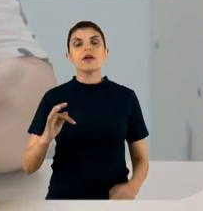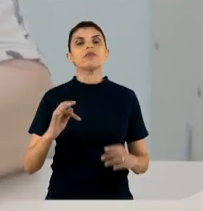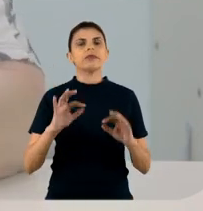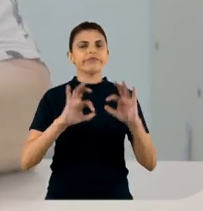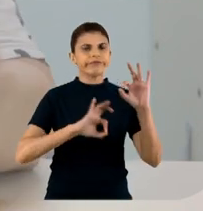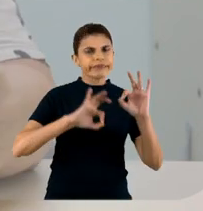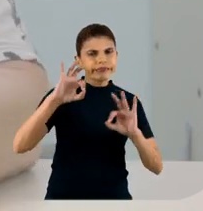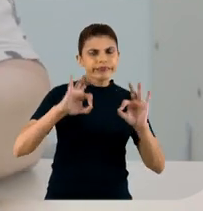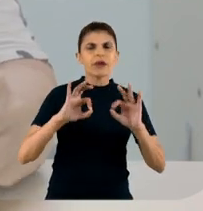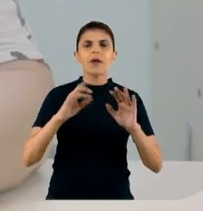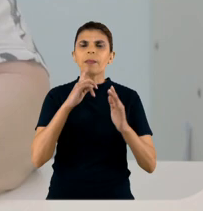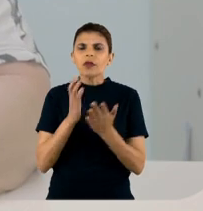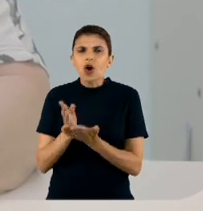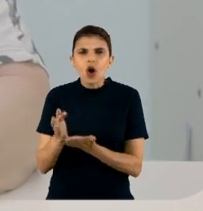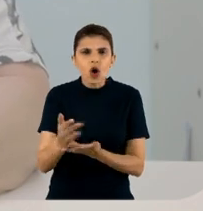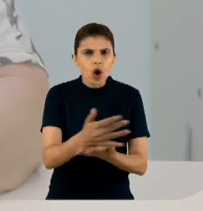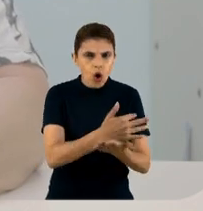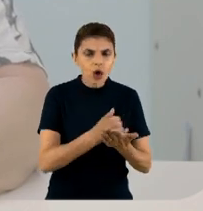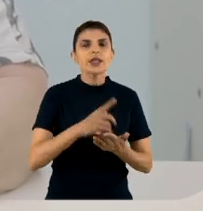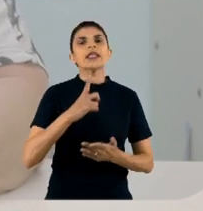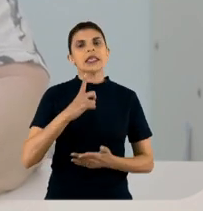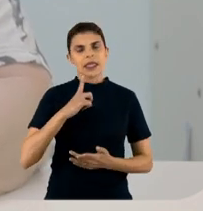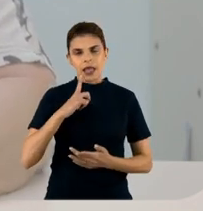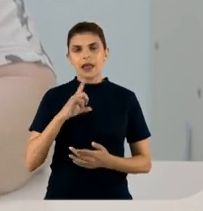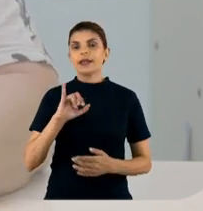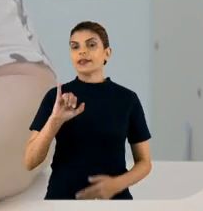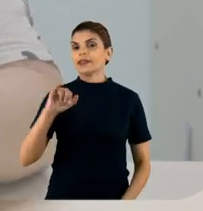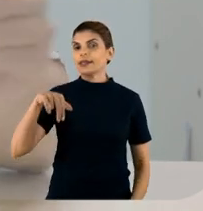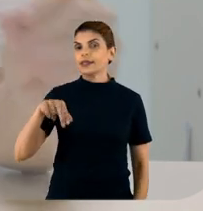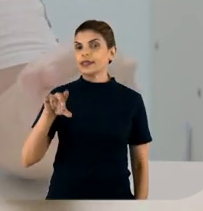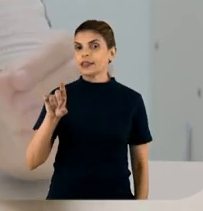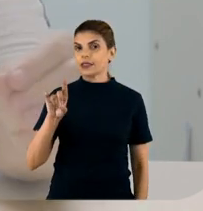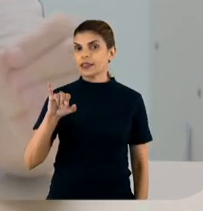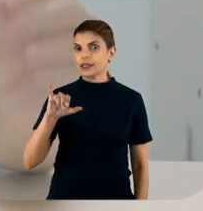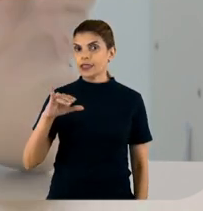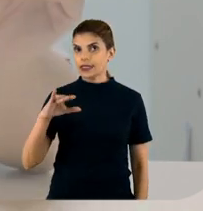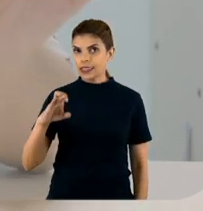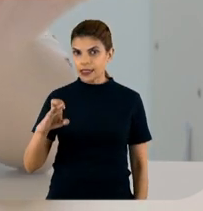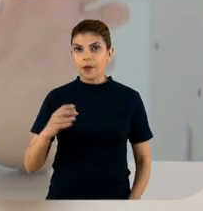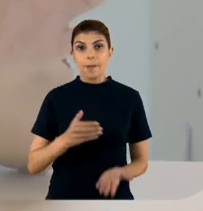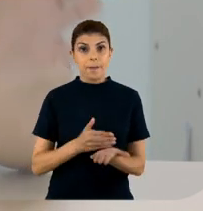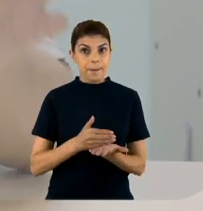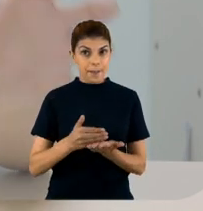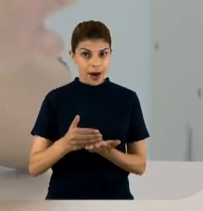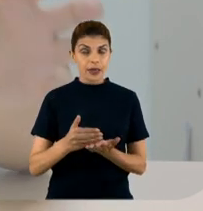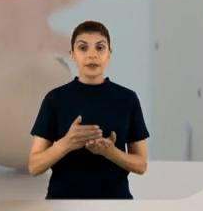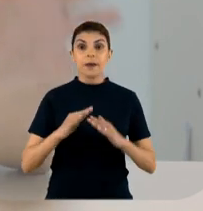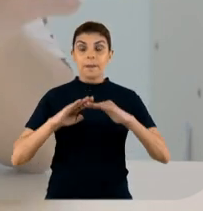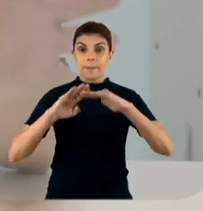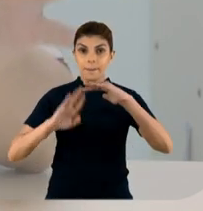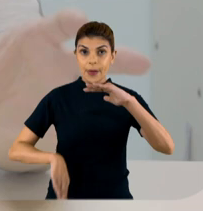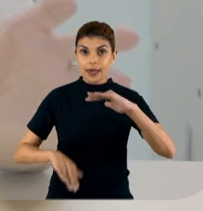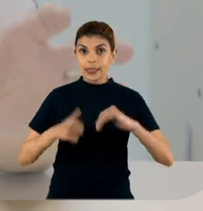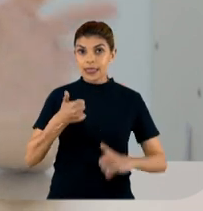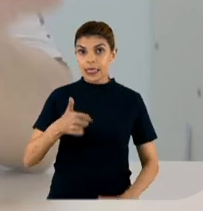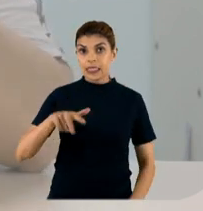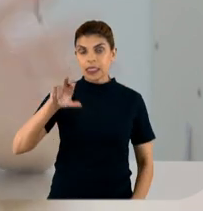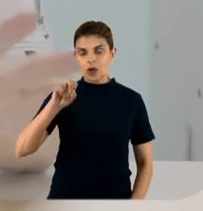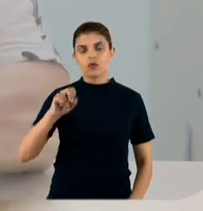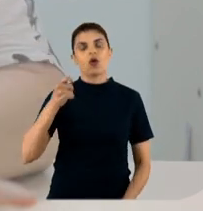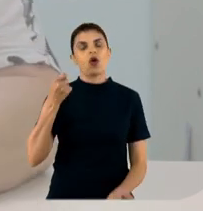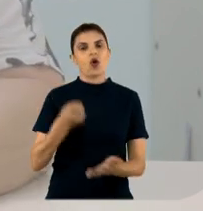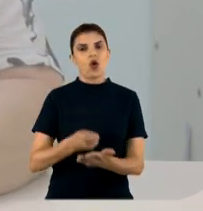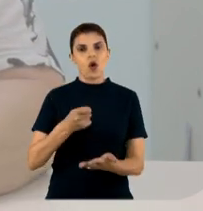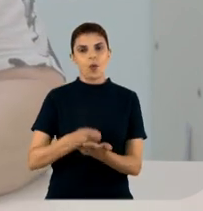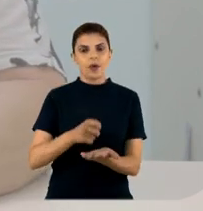é toda a gasometria que a gente eshe no CTI a gente tem esse índice eh a partir desse índice abaixo de 150